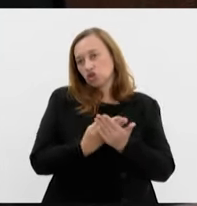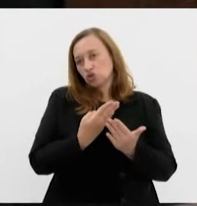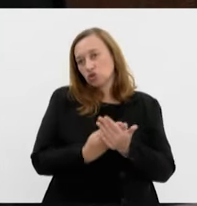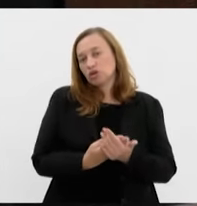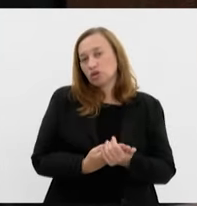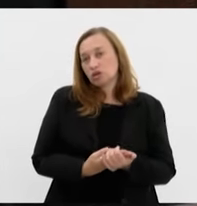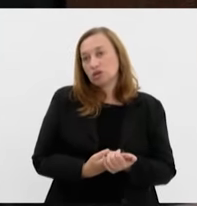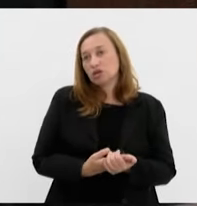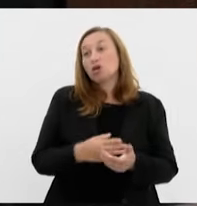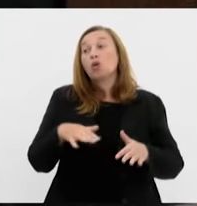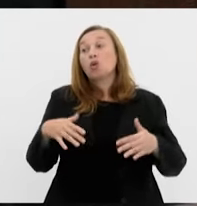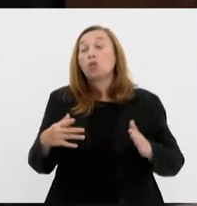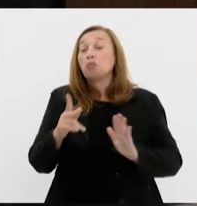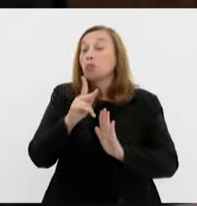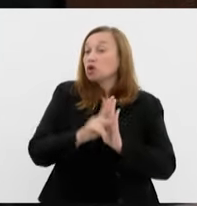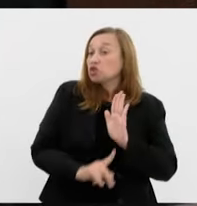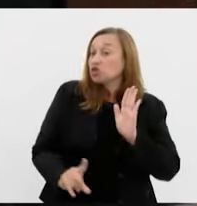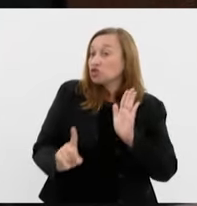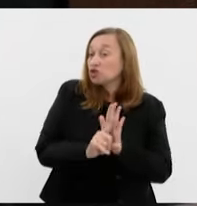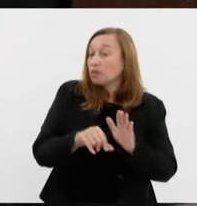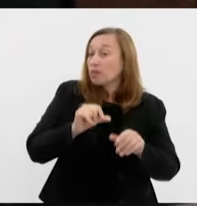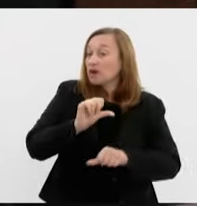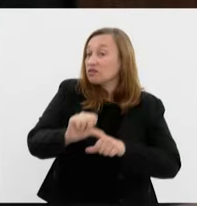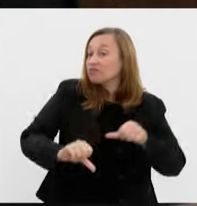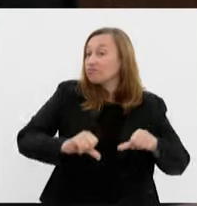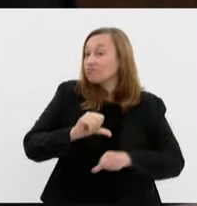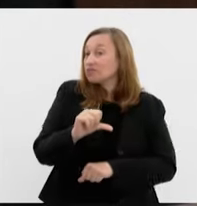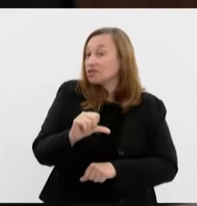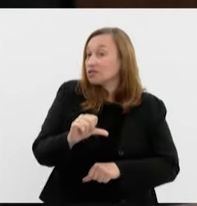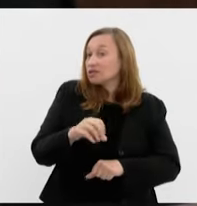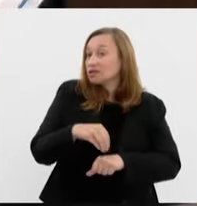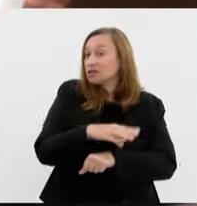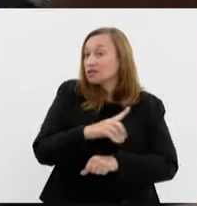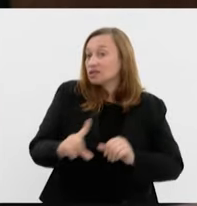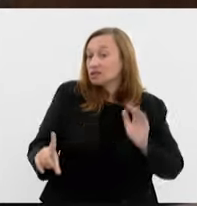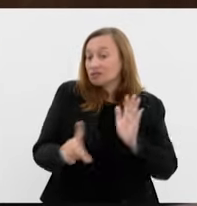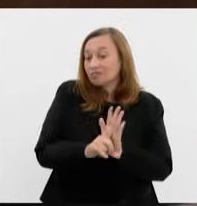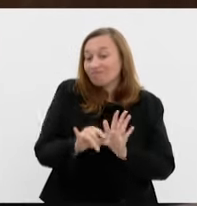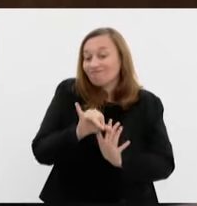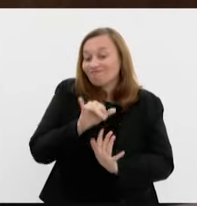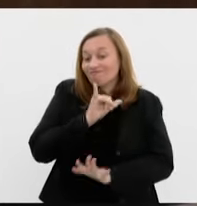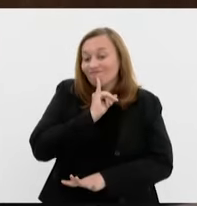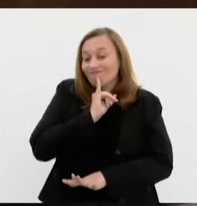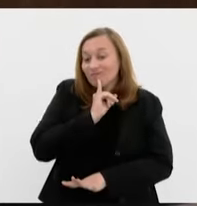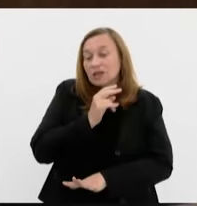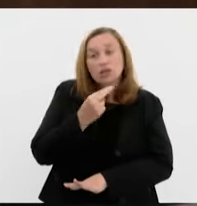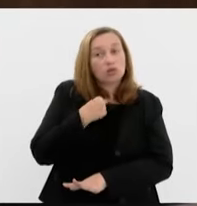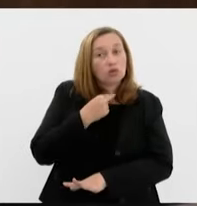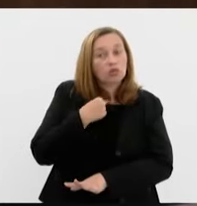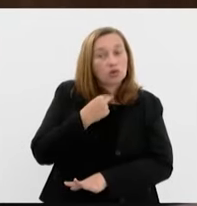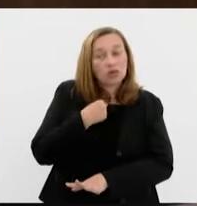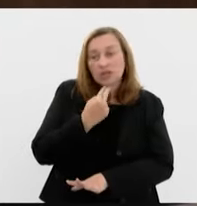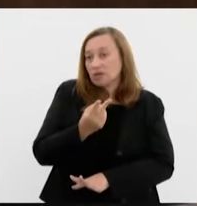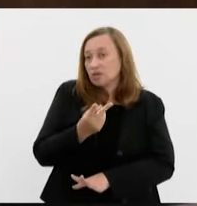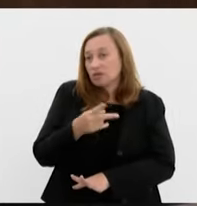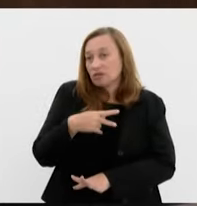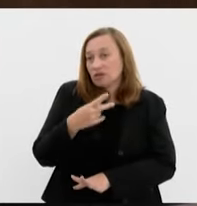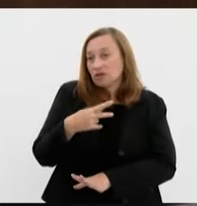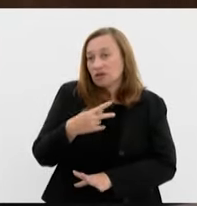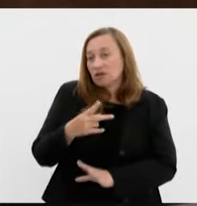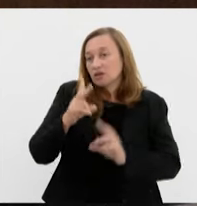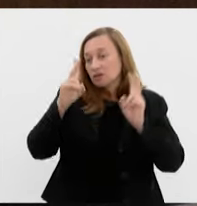realidade ISO era um projeto de lei Mas foi transformado indicação Legislativa infelizmente nós não podemos legar questão que traga